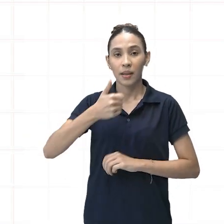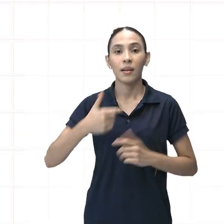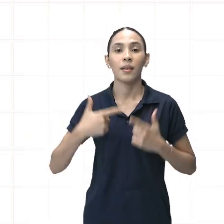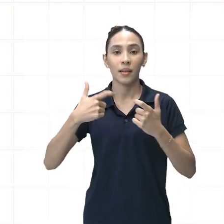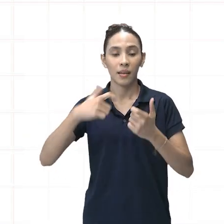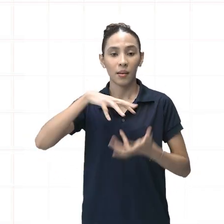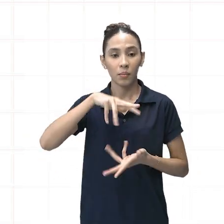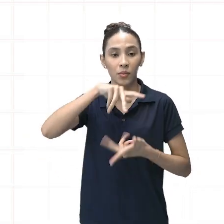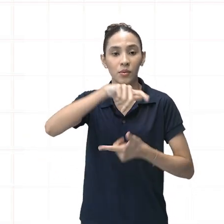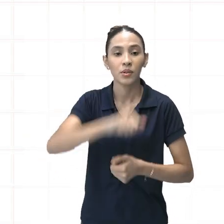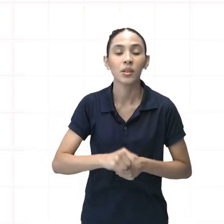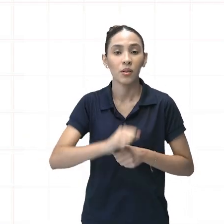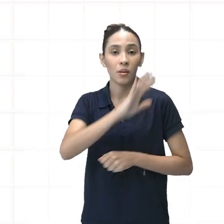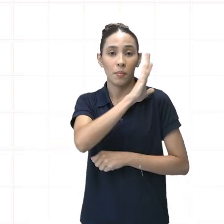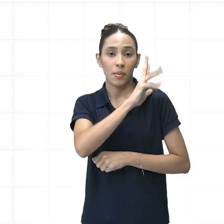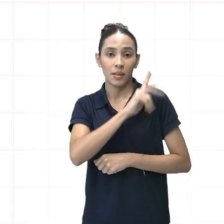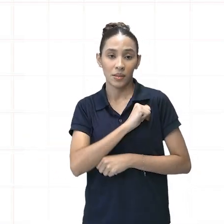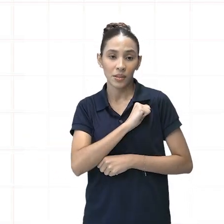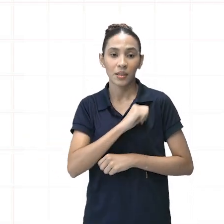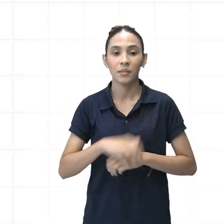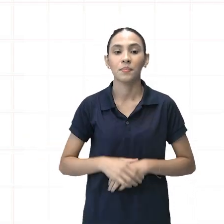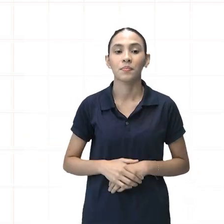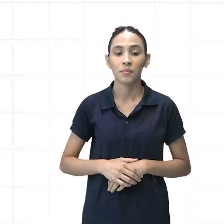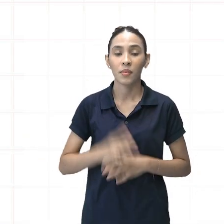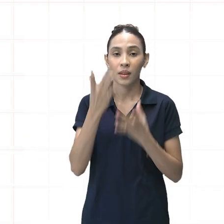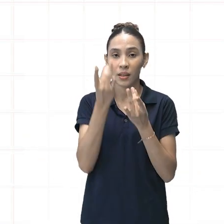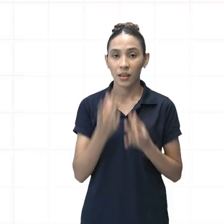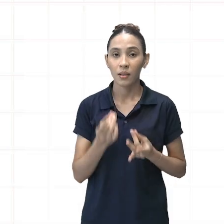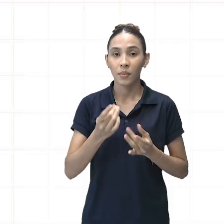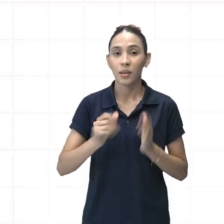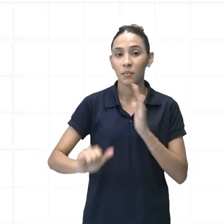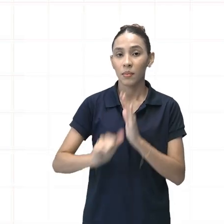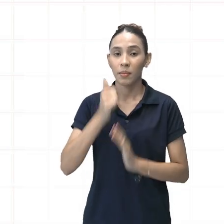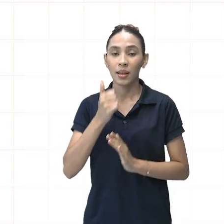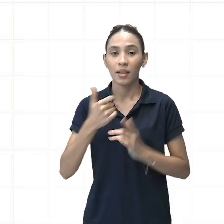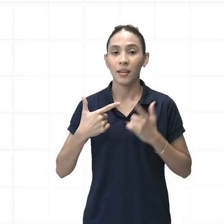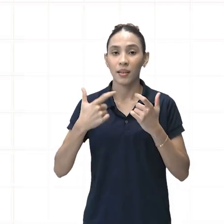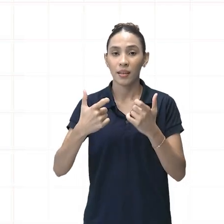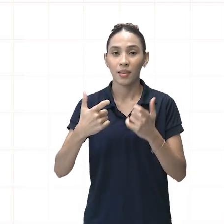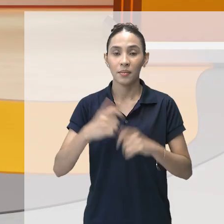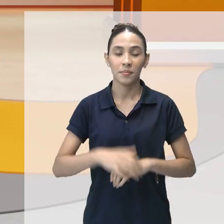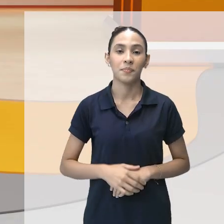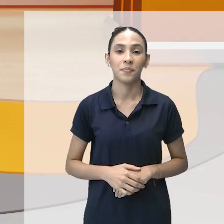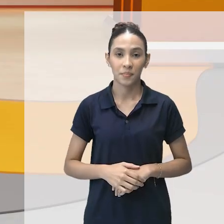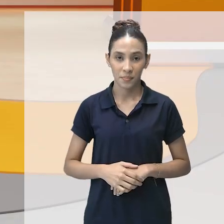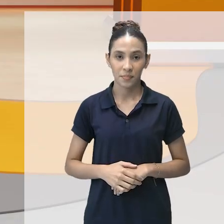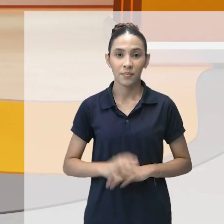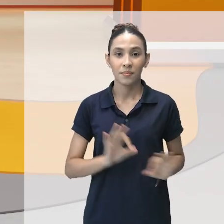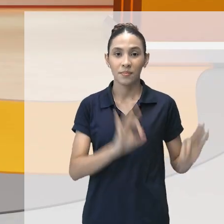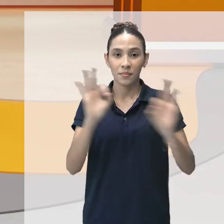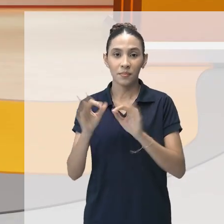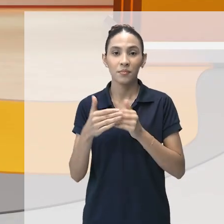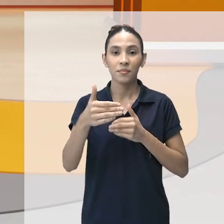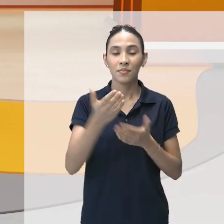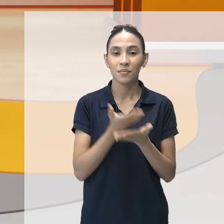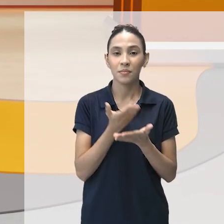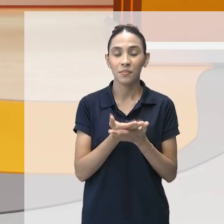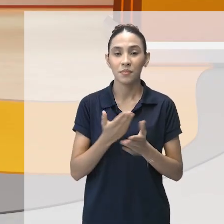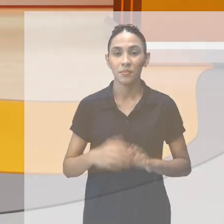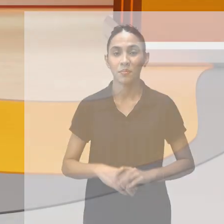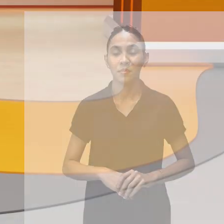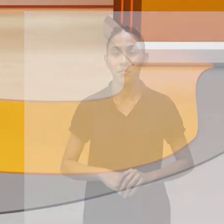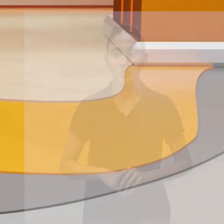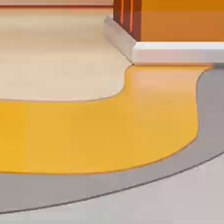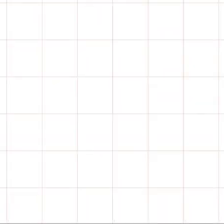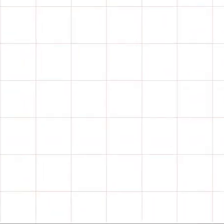Guerra Mundial, a questão da Palestina e o detalhamento, a Primeira Guerra. Vamos à nossa aula?